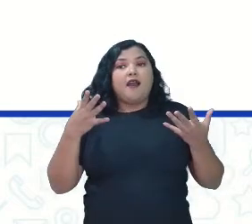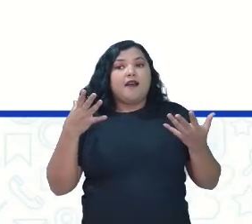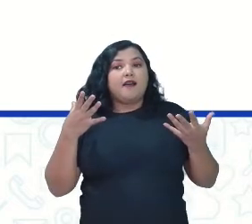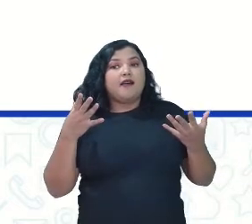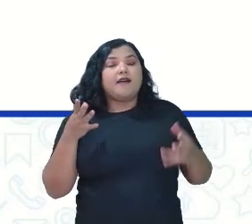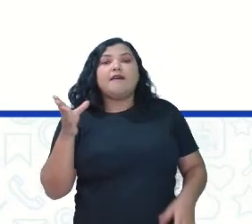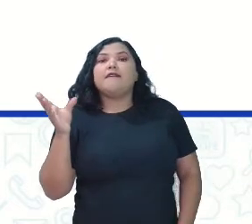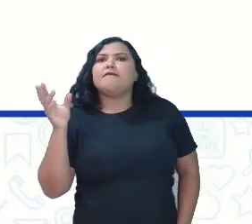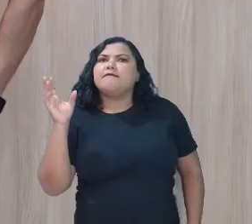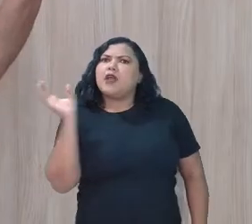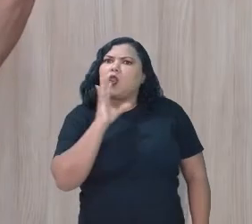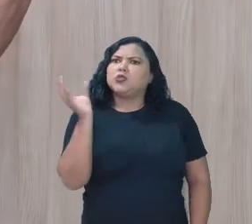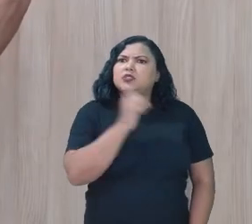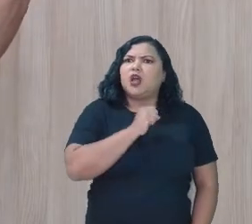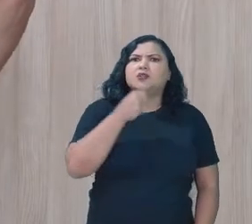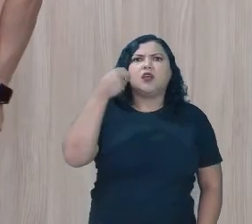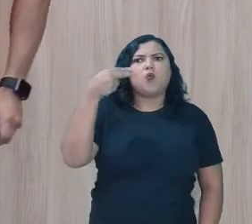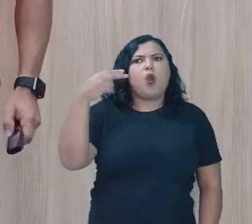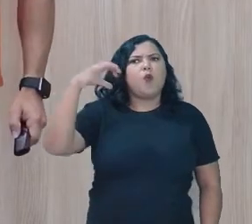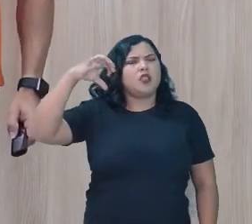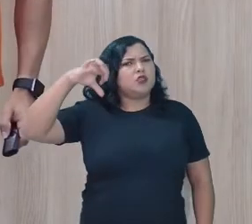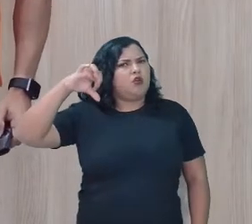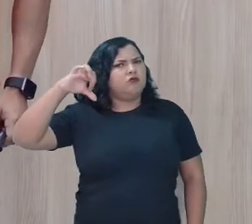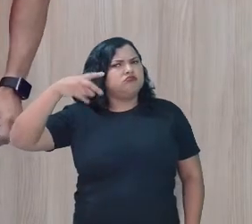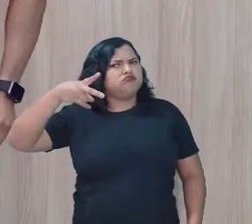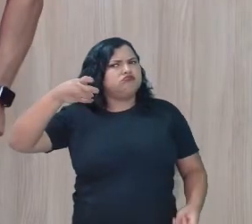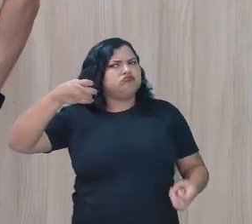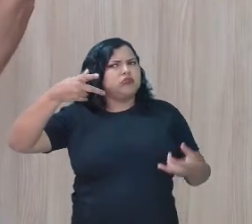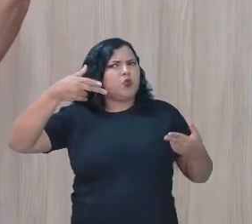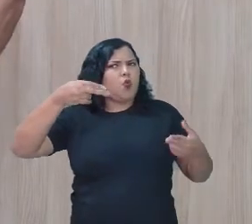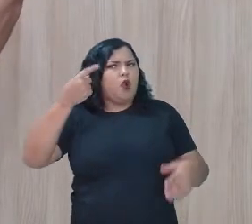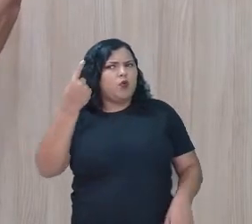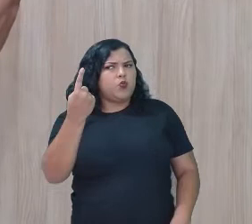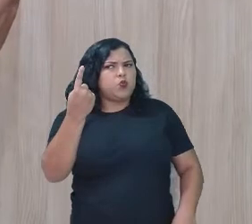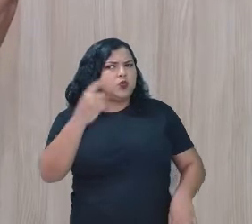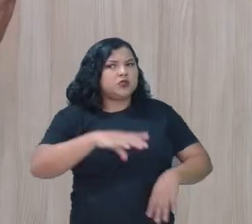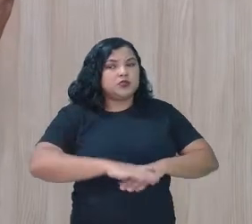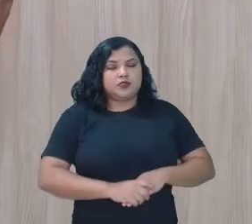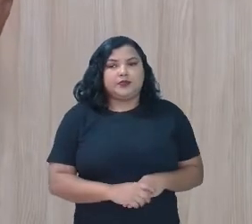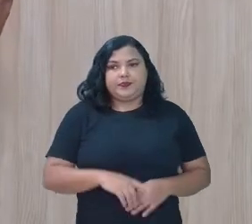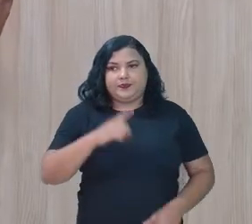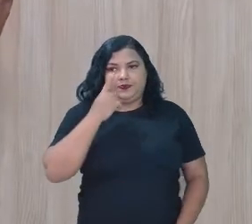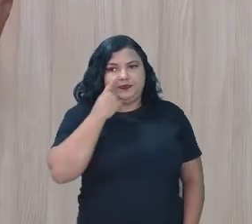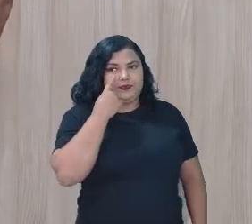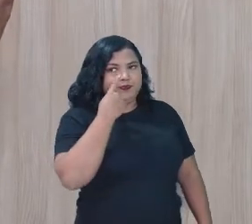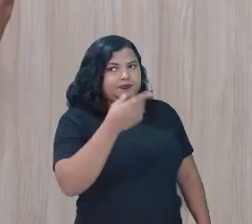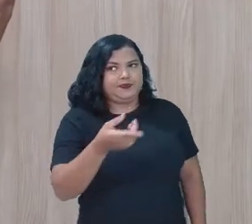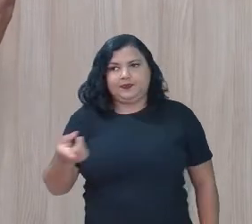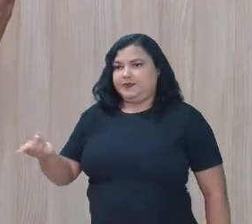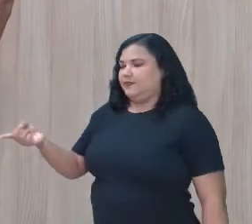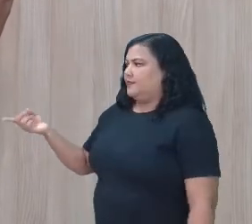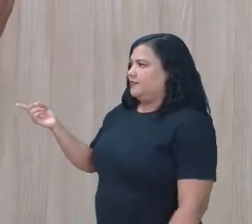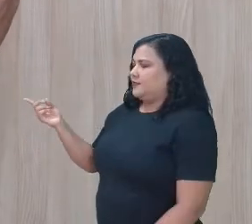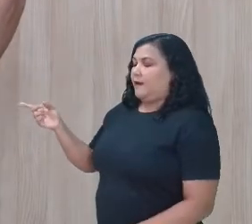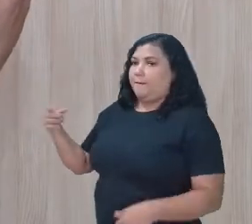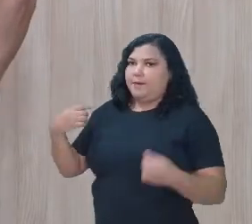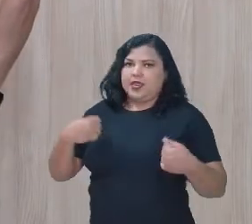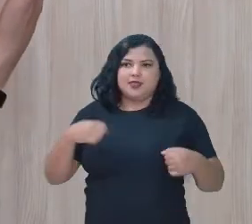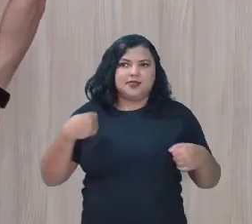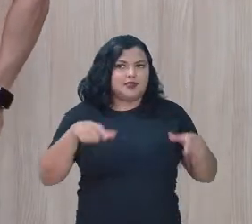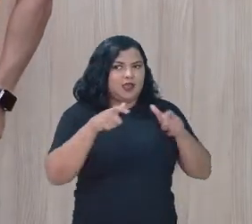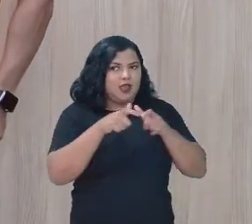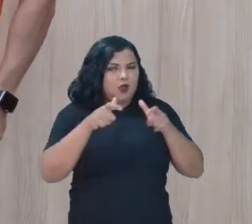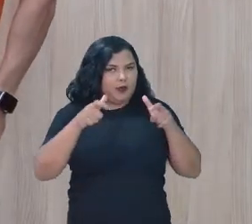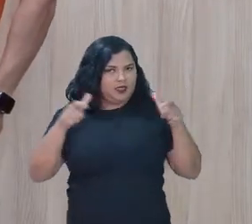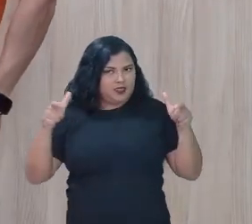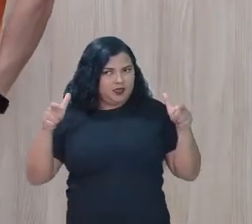E aqui, quando a gente resolveu, deu igual a quanto? Deu igual a 1, certo? Então, a gente viu também que a velocidade ela precisa aumentar